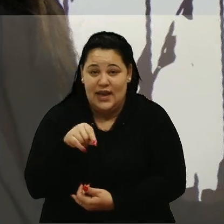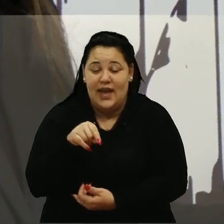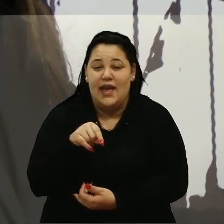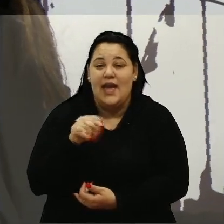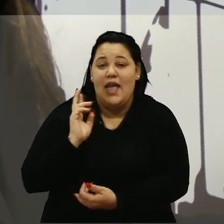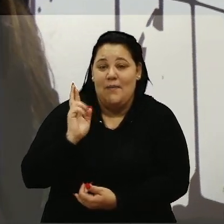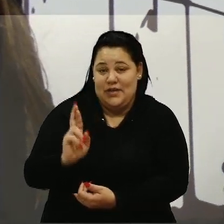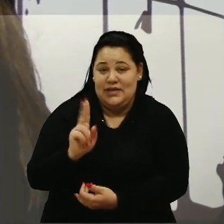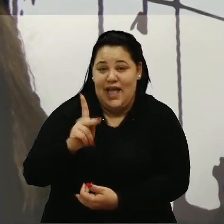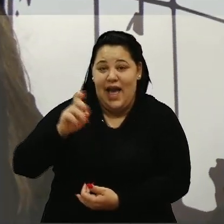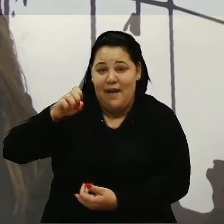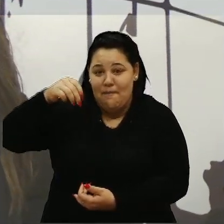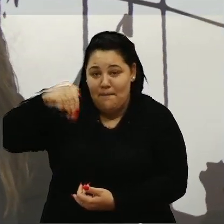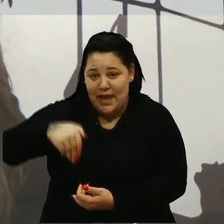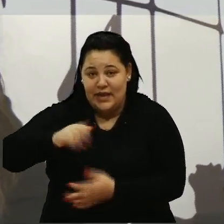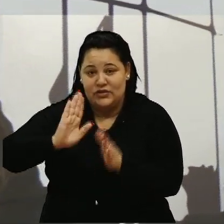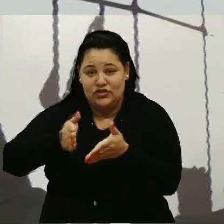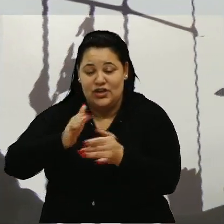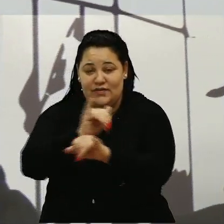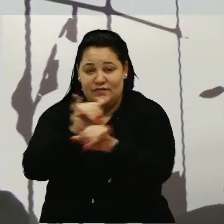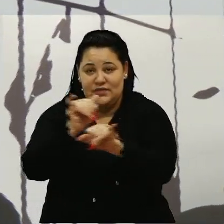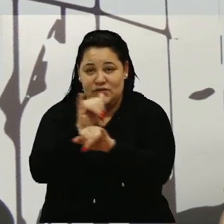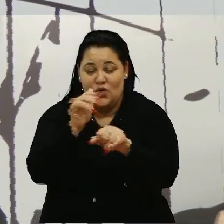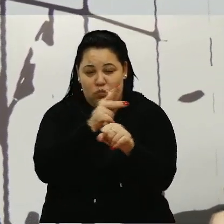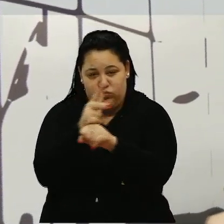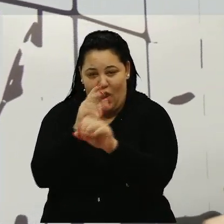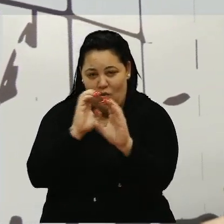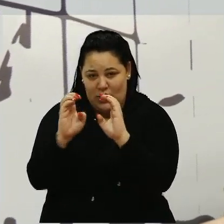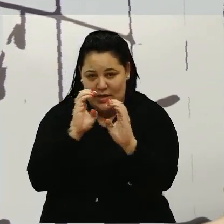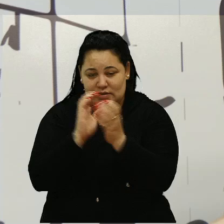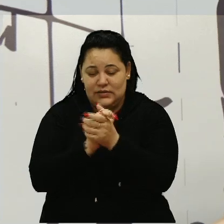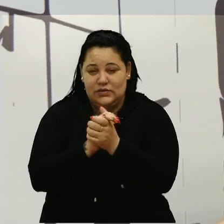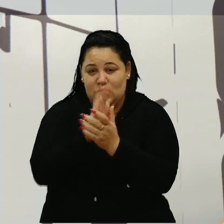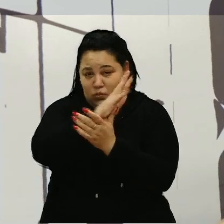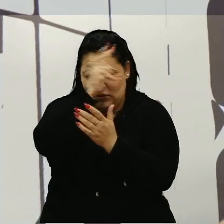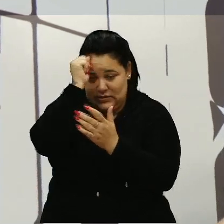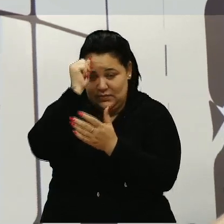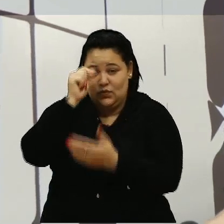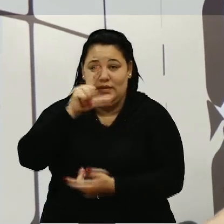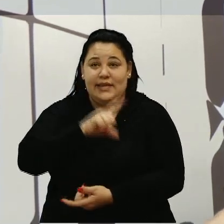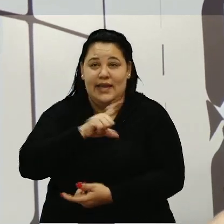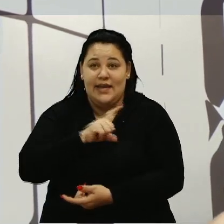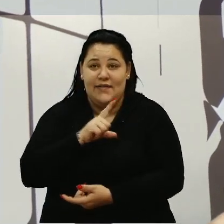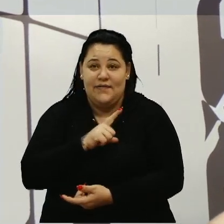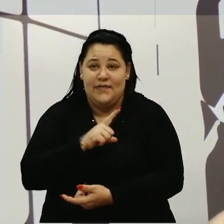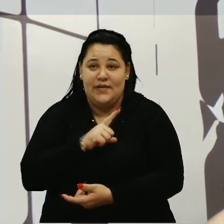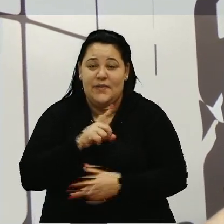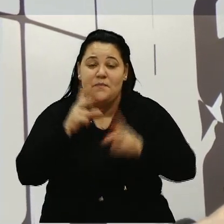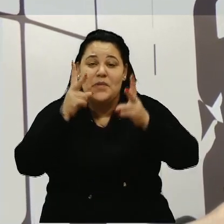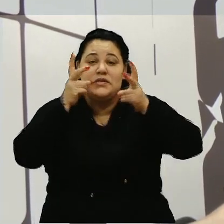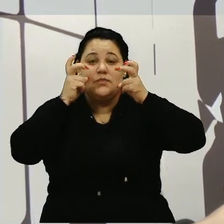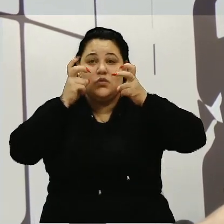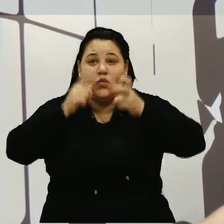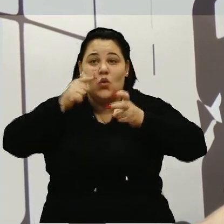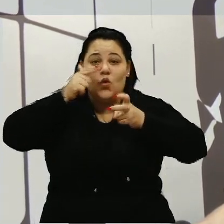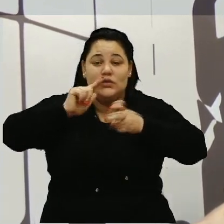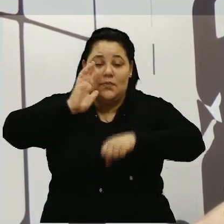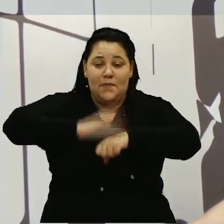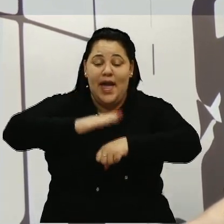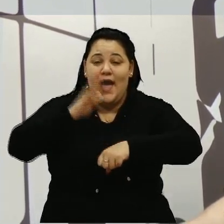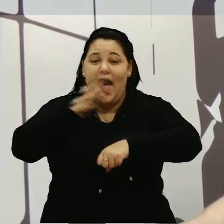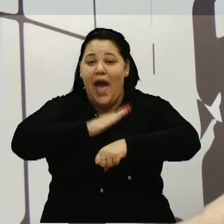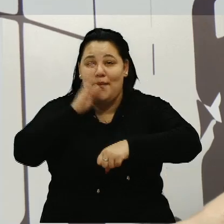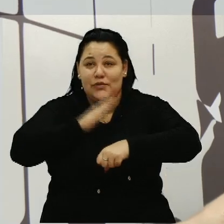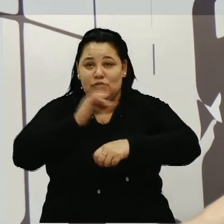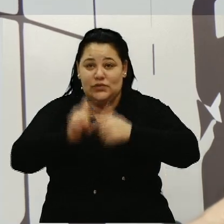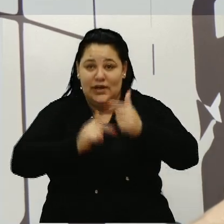nos trouxe as informações, a imprensa, enfim, o município teve essa percepção de conseguir agilizar o processo do